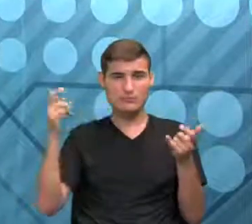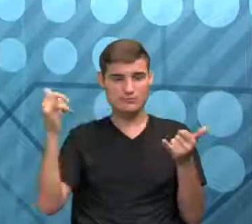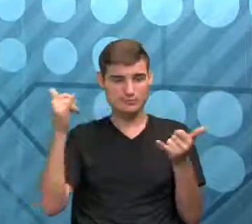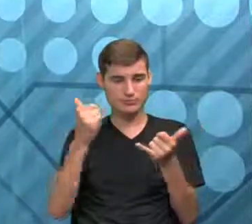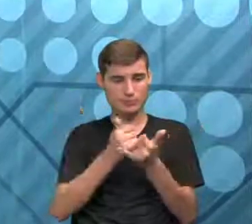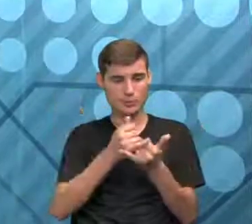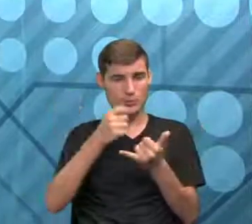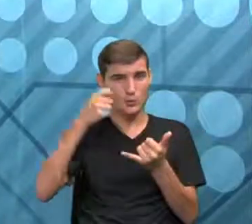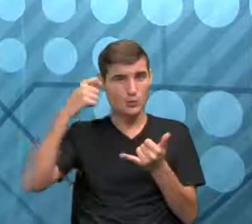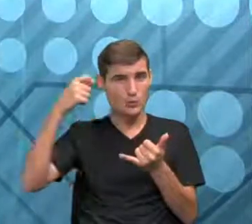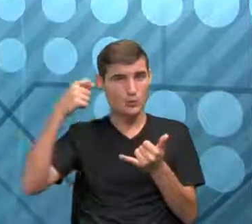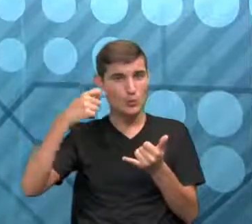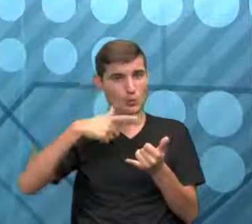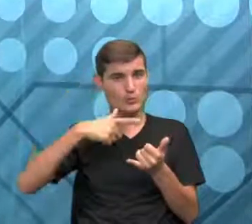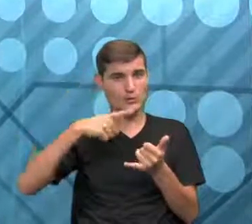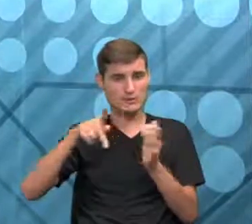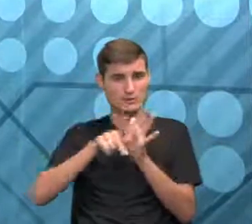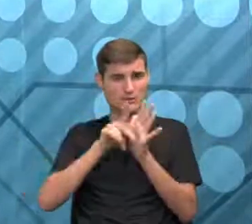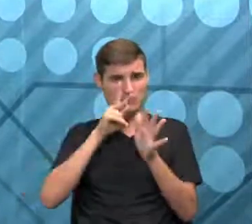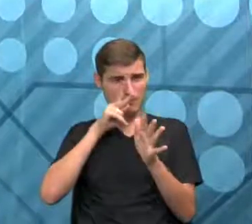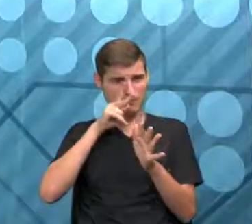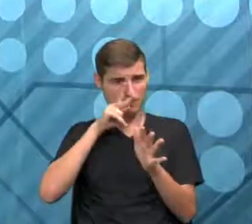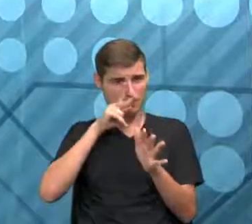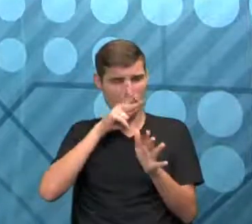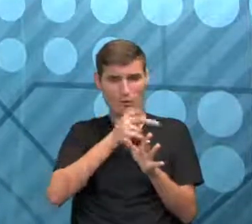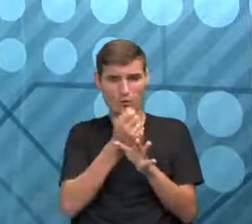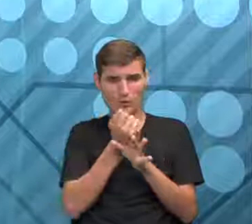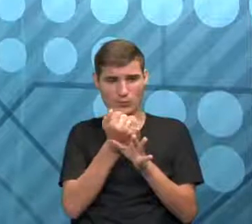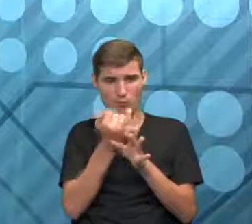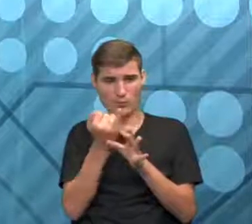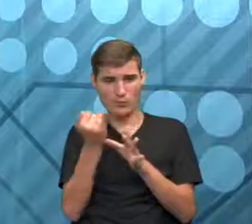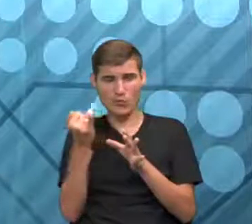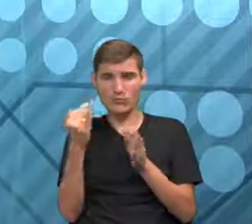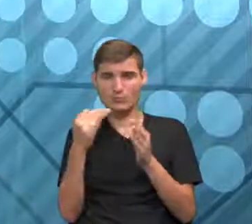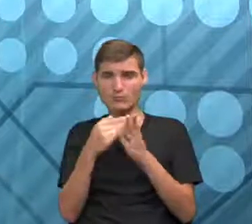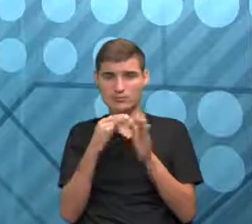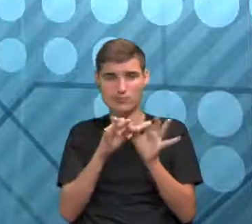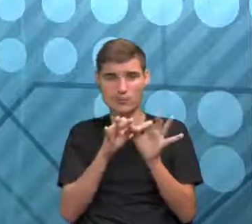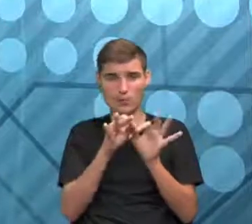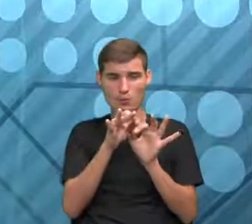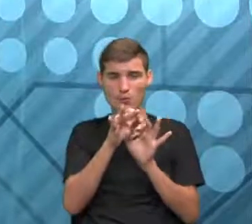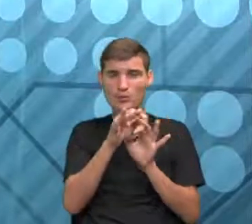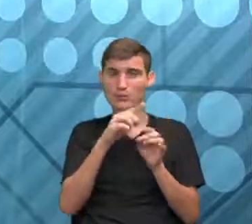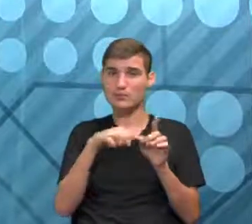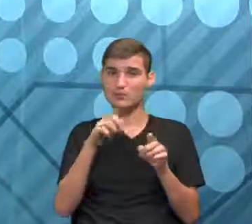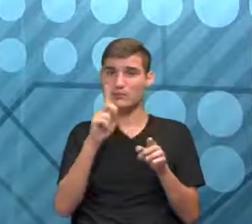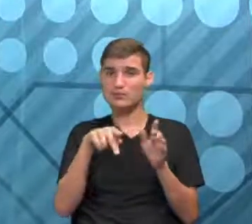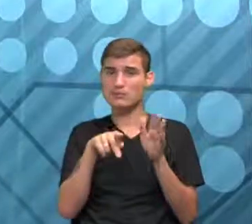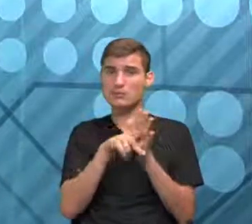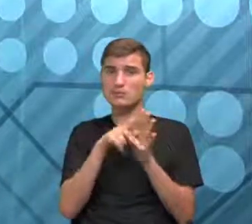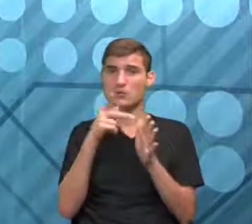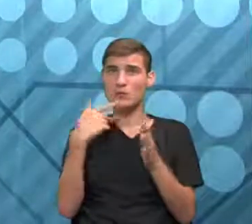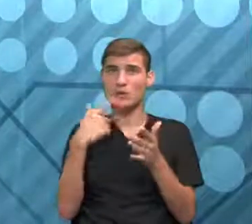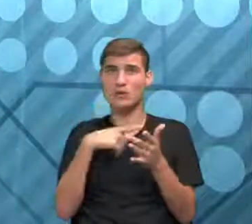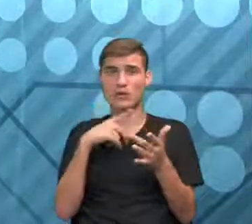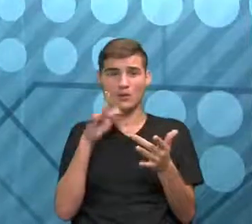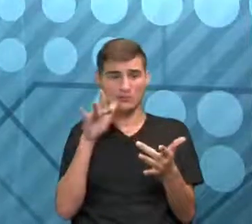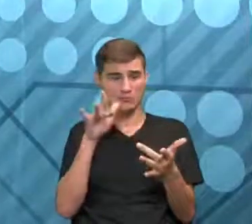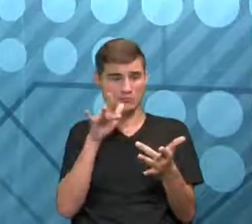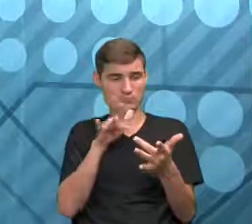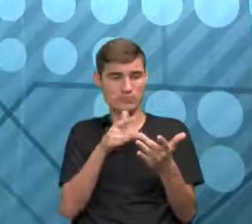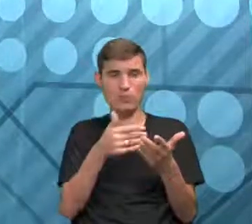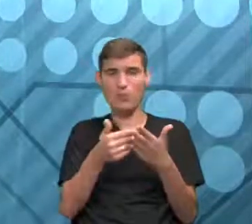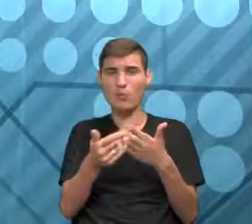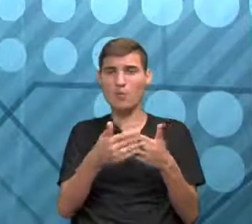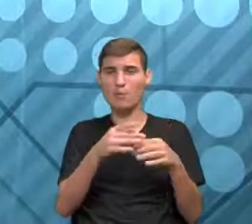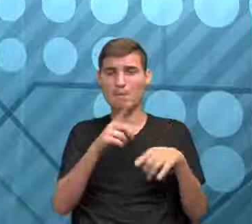que emite uma onda numa determinada frequência, com um determinado comprimento de onda, e esse comprimento de onda, quando incide em qualquer